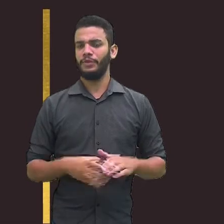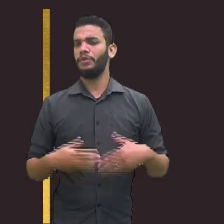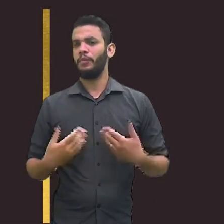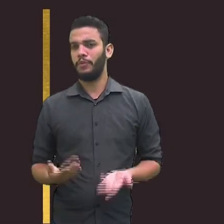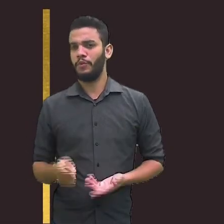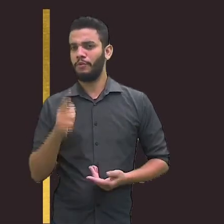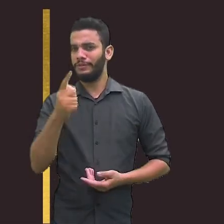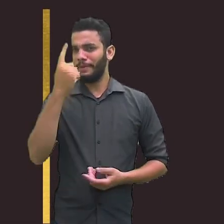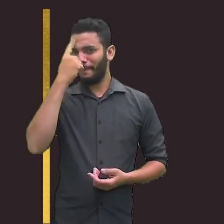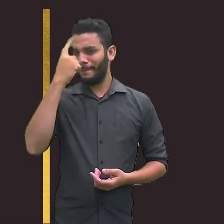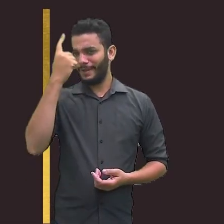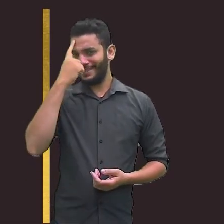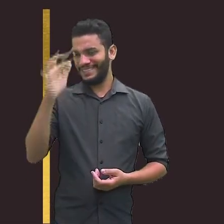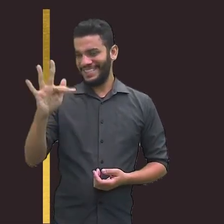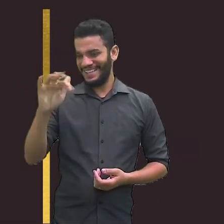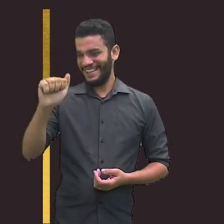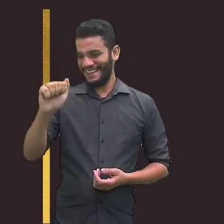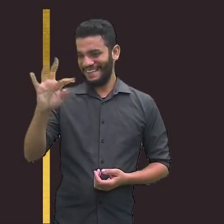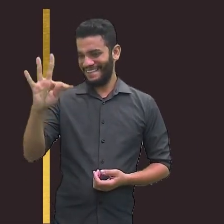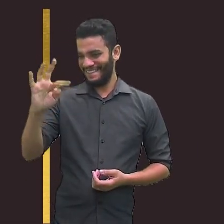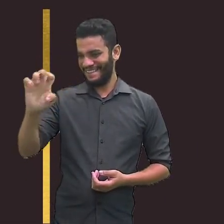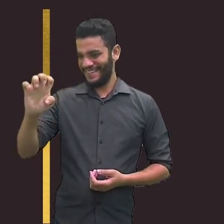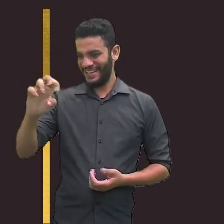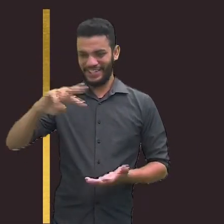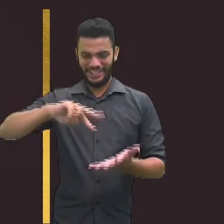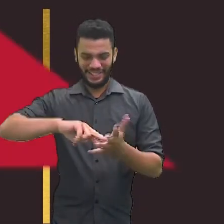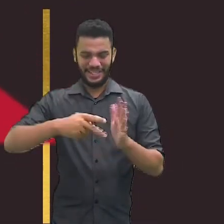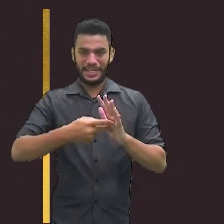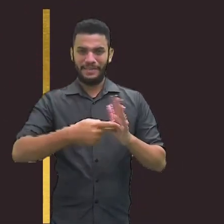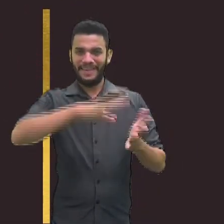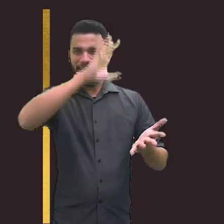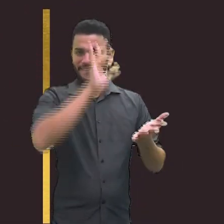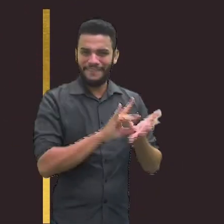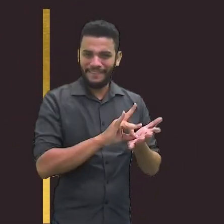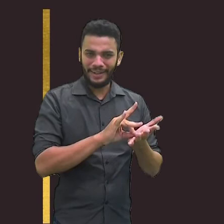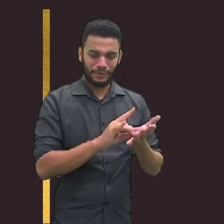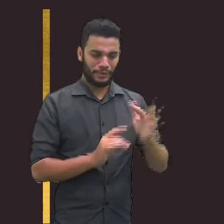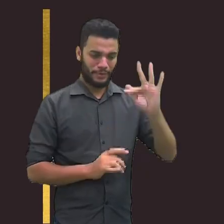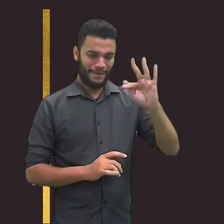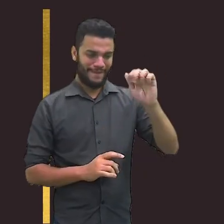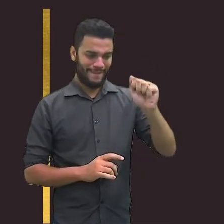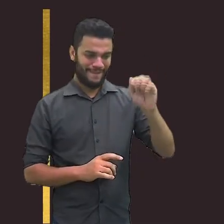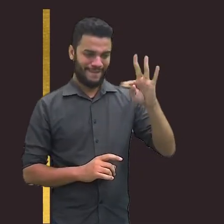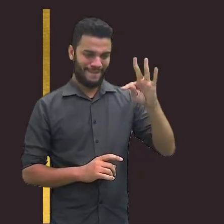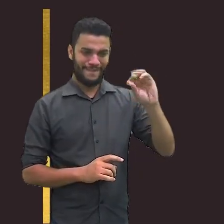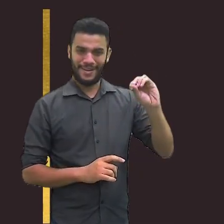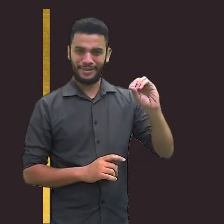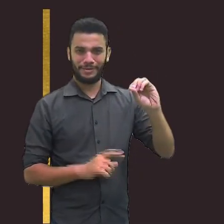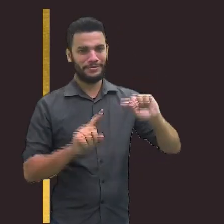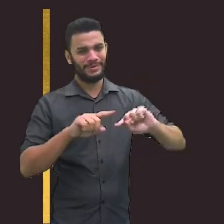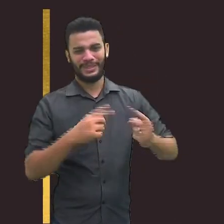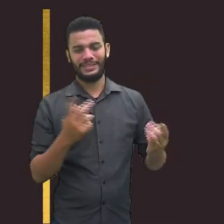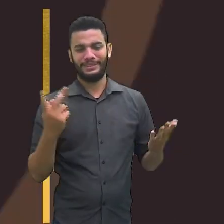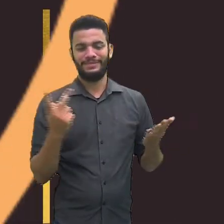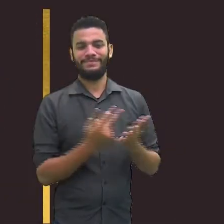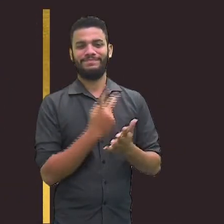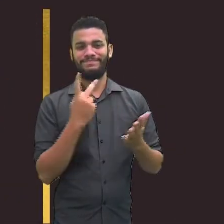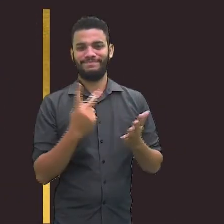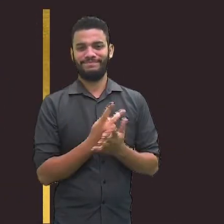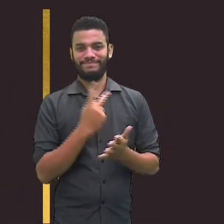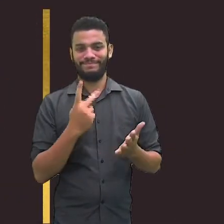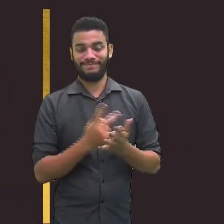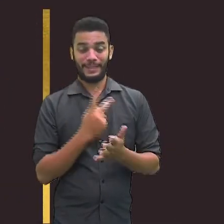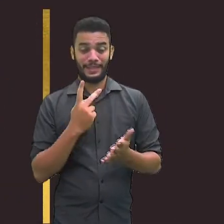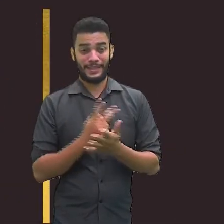Pensou? Tenho certeza que você irá falar fato. Se você falou fato, você caiu na pegadinha dos